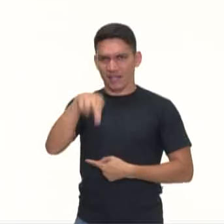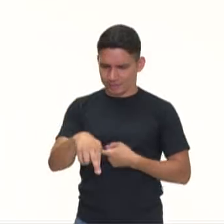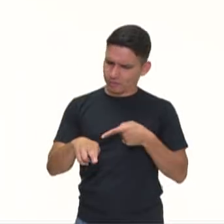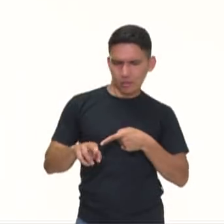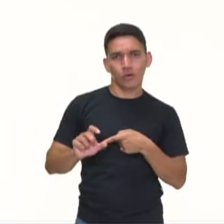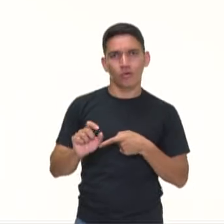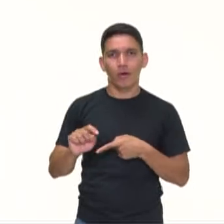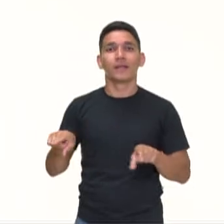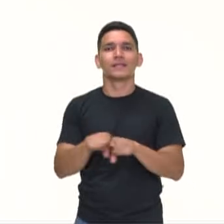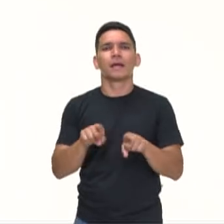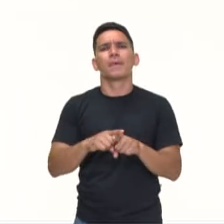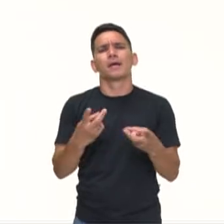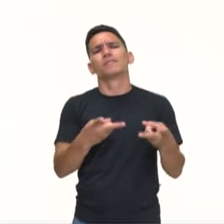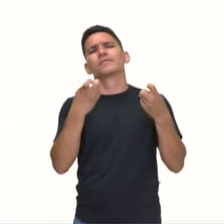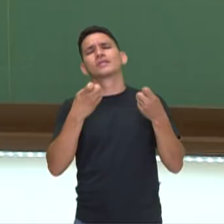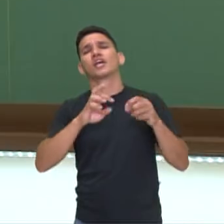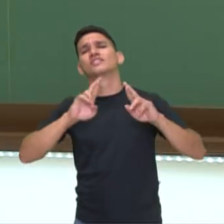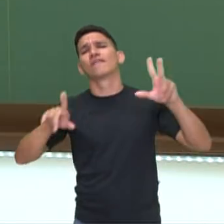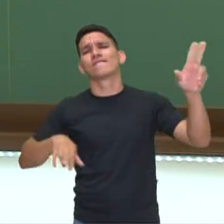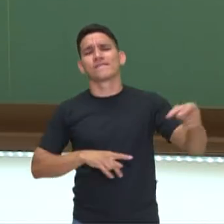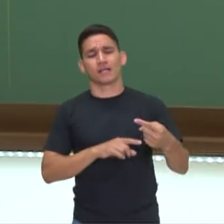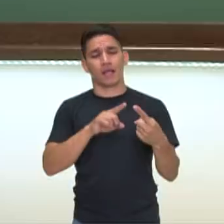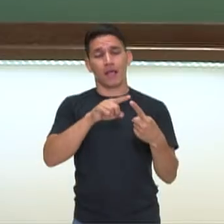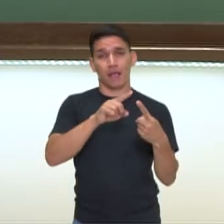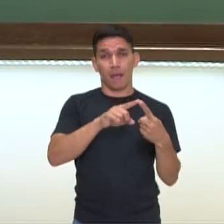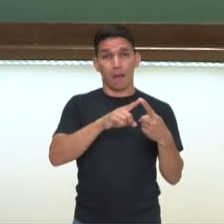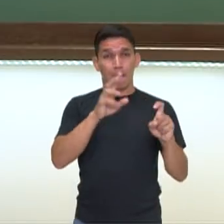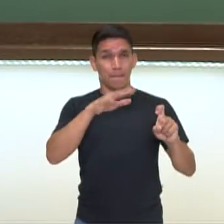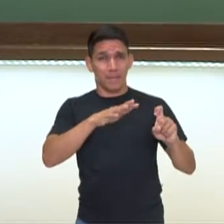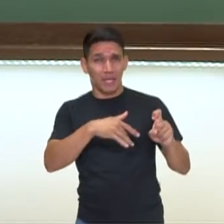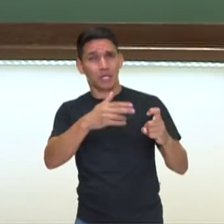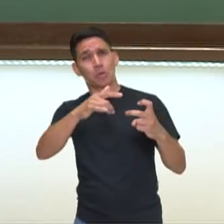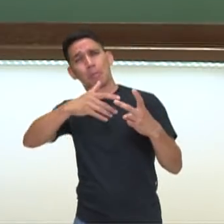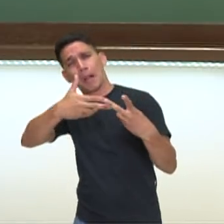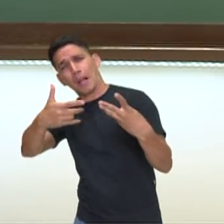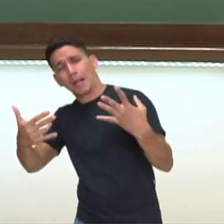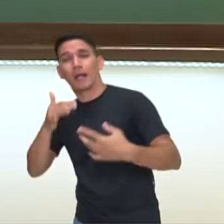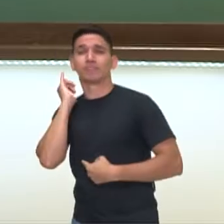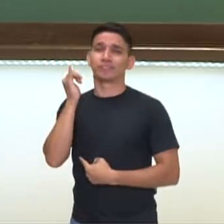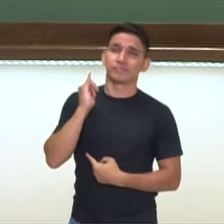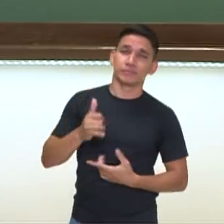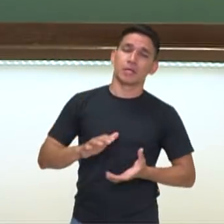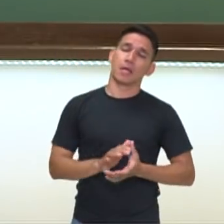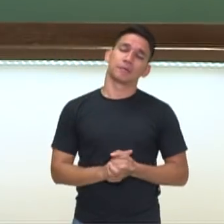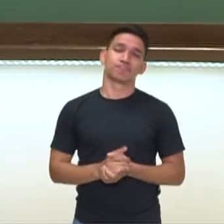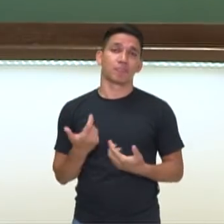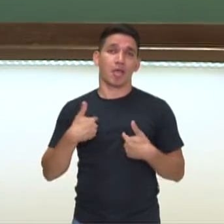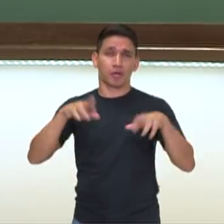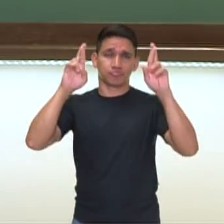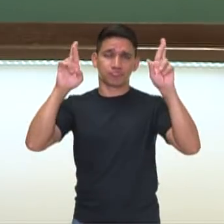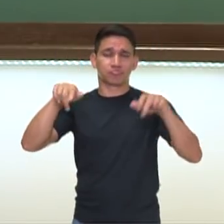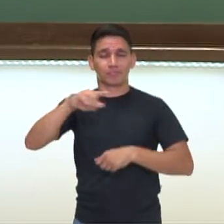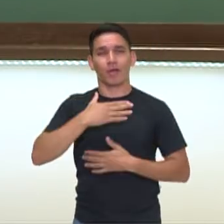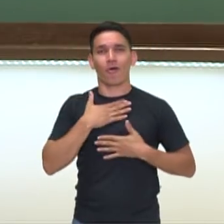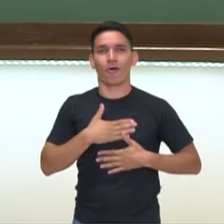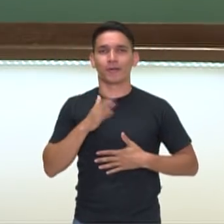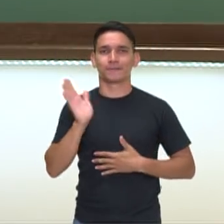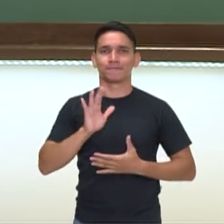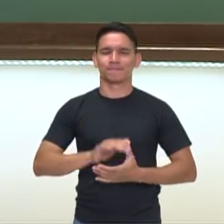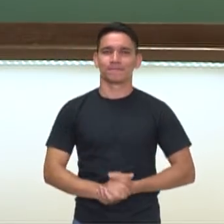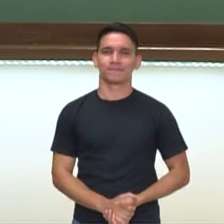entre mitos, contos, lendas e fábulas. Espero que você tenha gostado da aula de hoje e nos vemos na próxima.